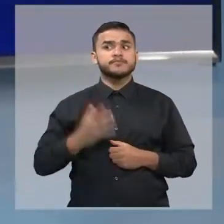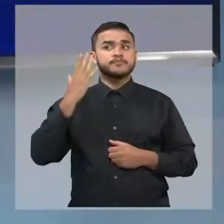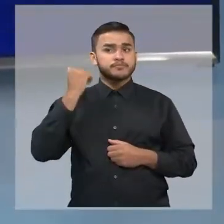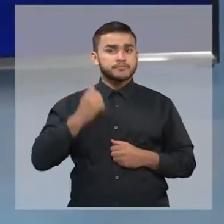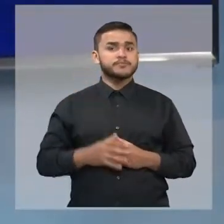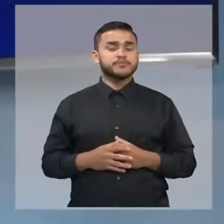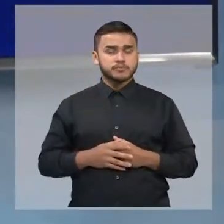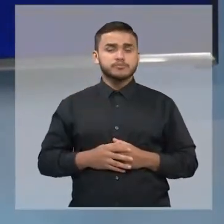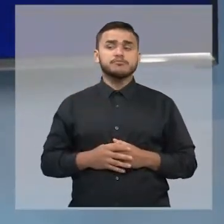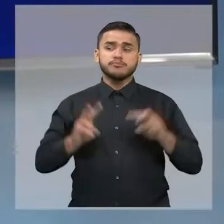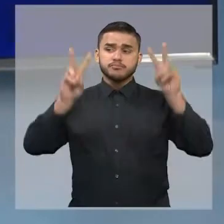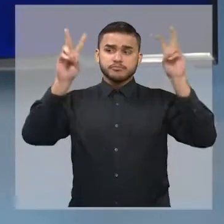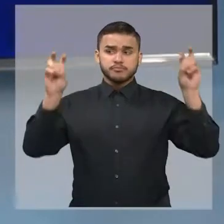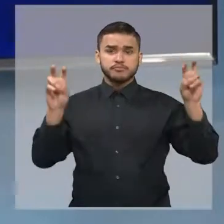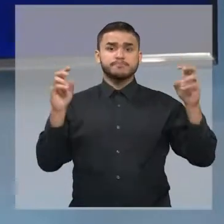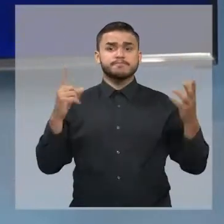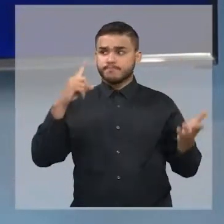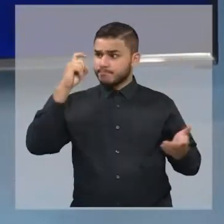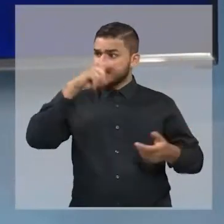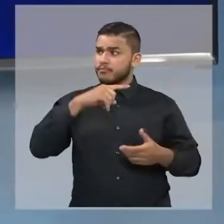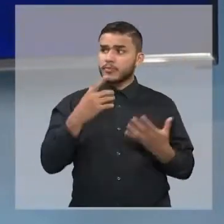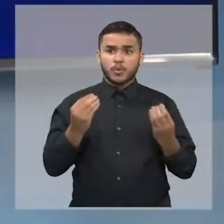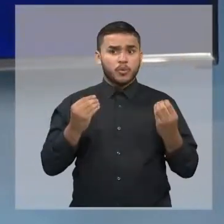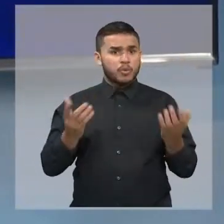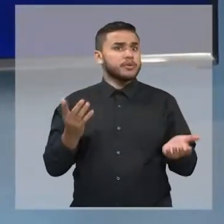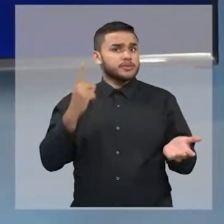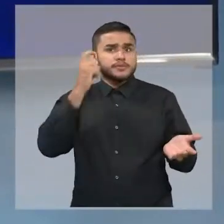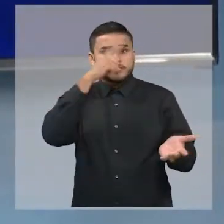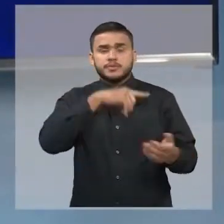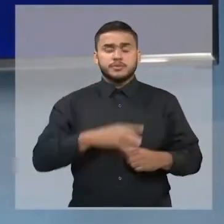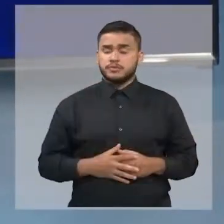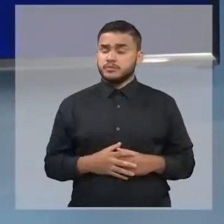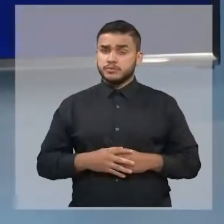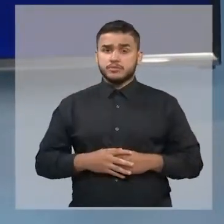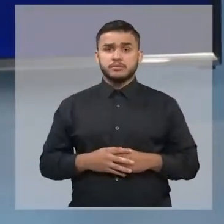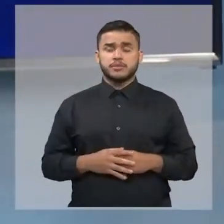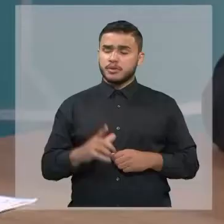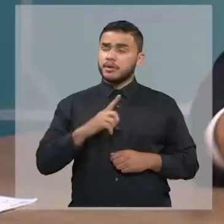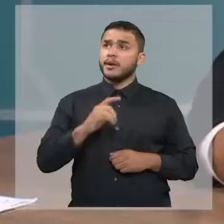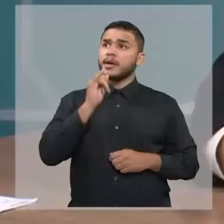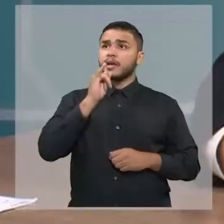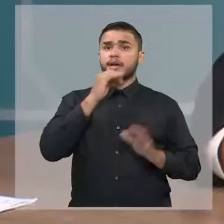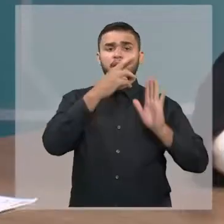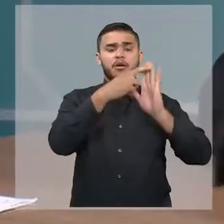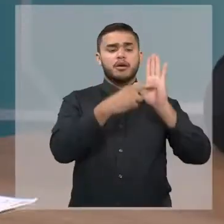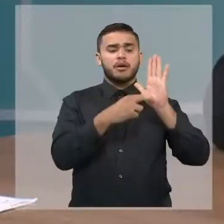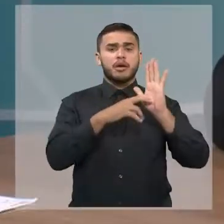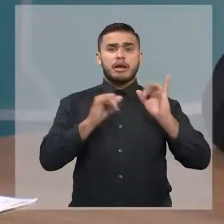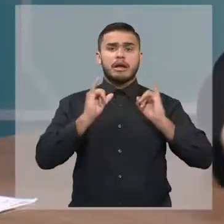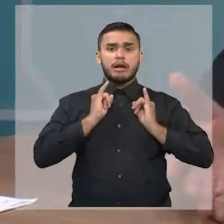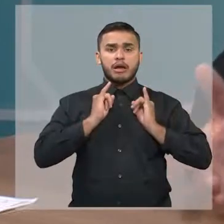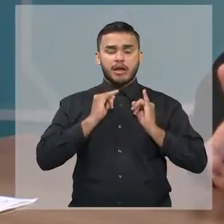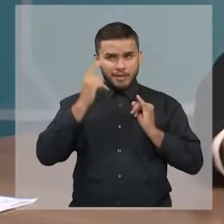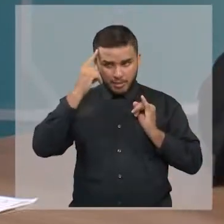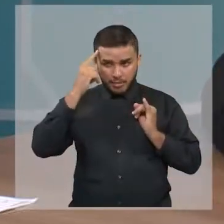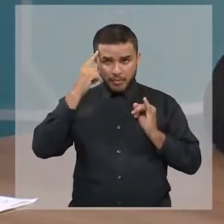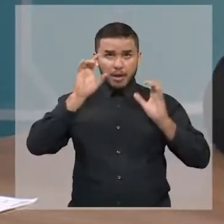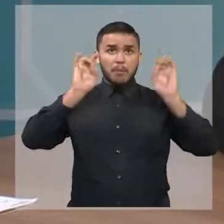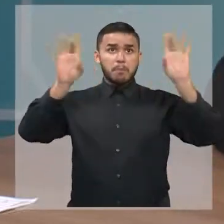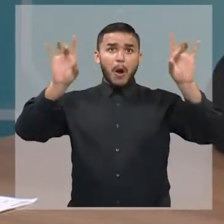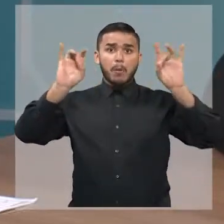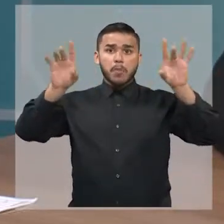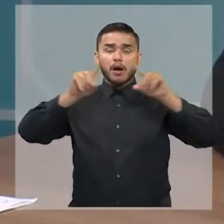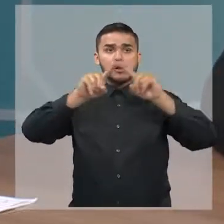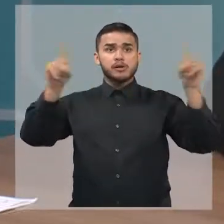uma pauta que atrapalha a reforma da Previdência. Você colocar pautas polêmicas dessa maneira, dessa natureza,